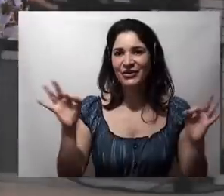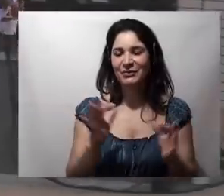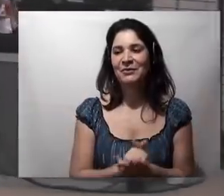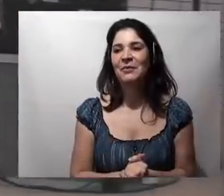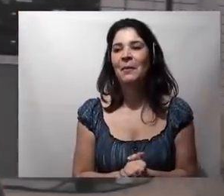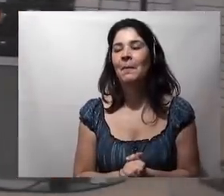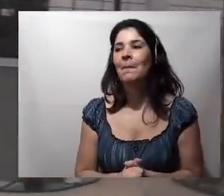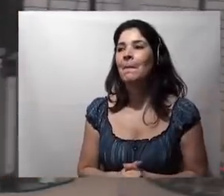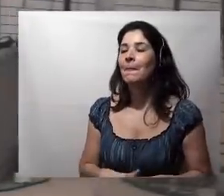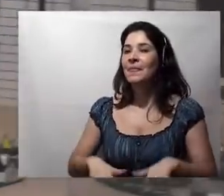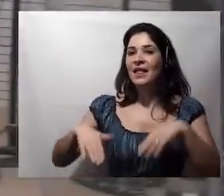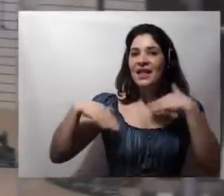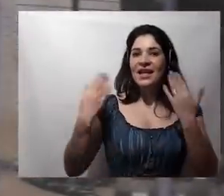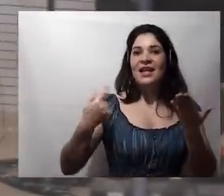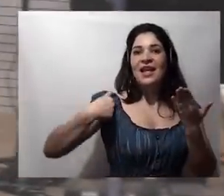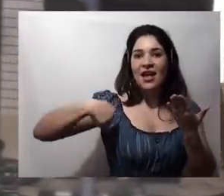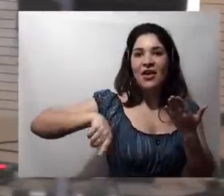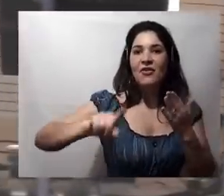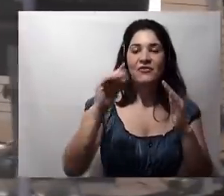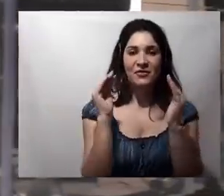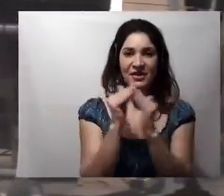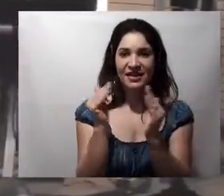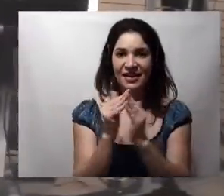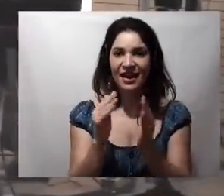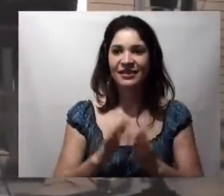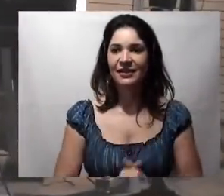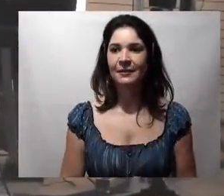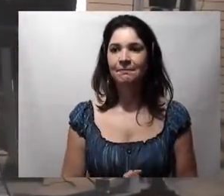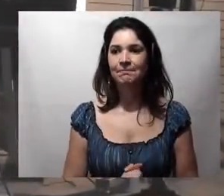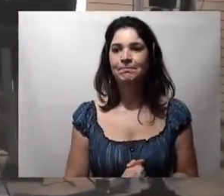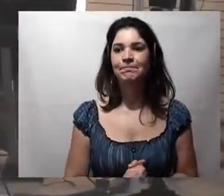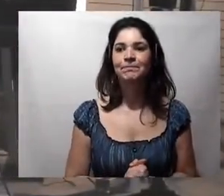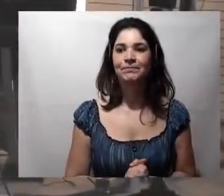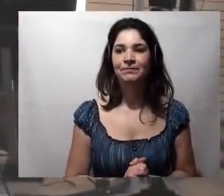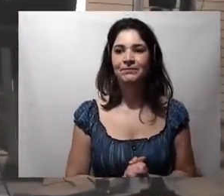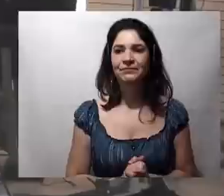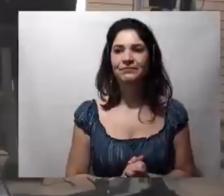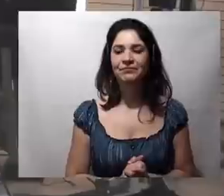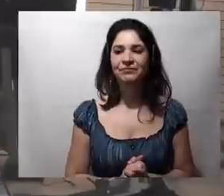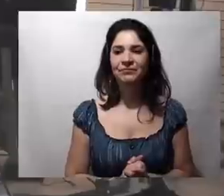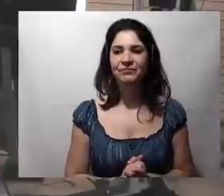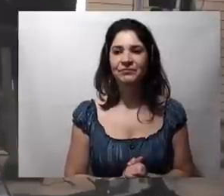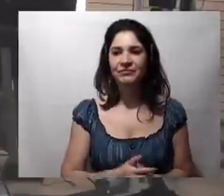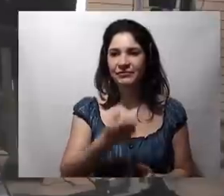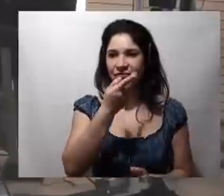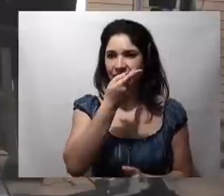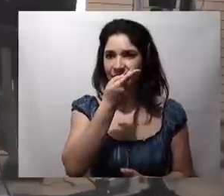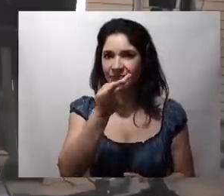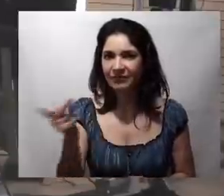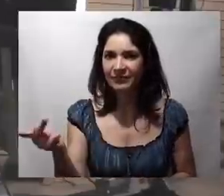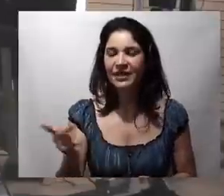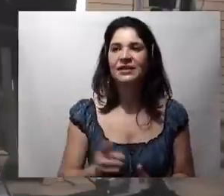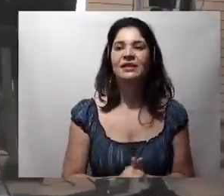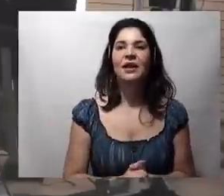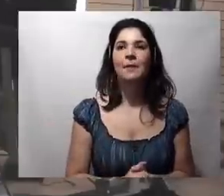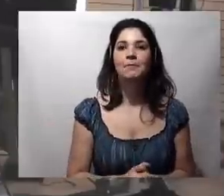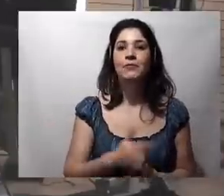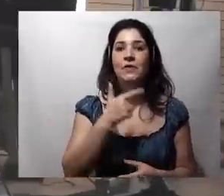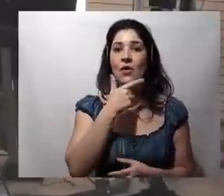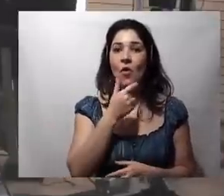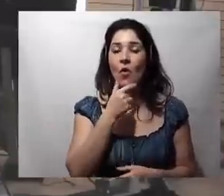eu fui lá na casa desses amados santo varão mariela e ir presidente da